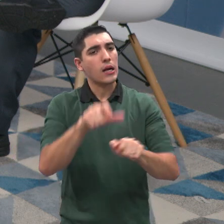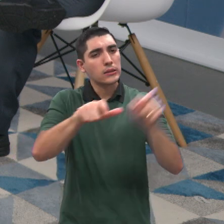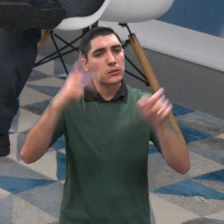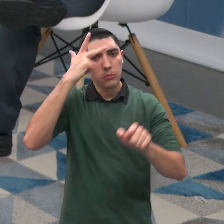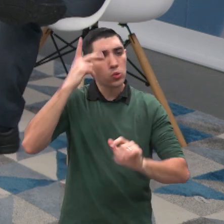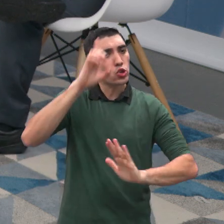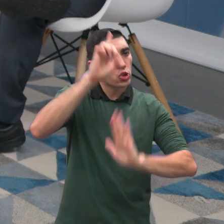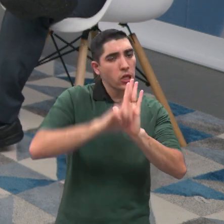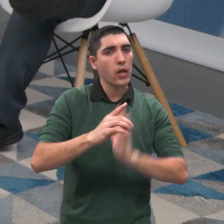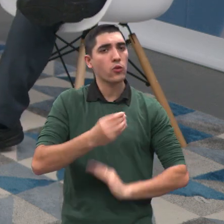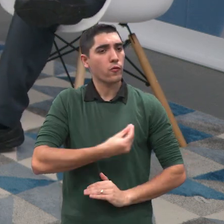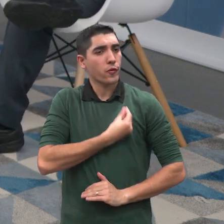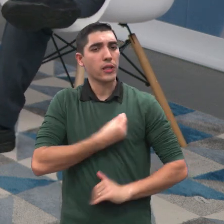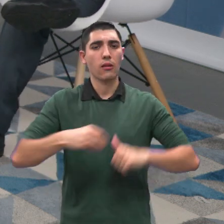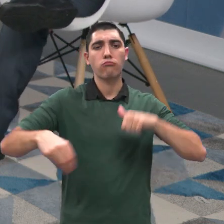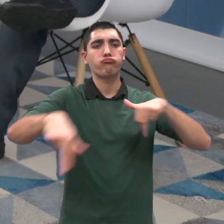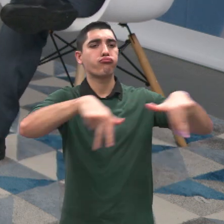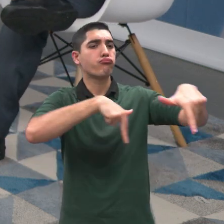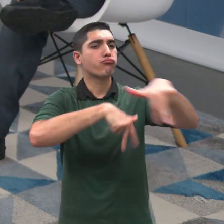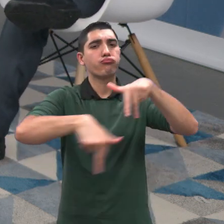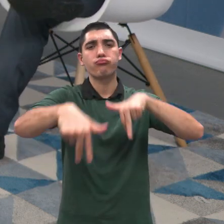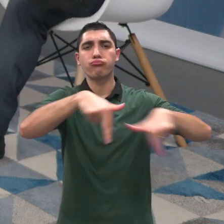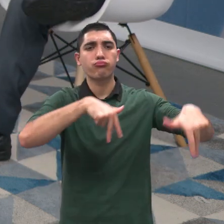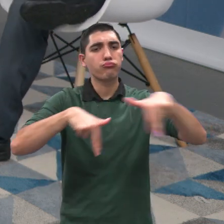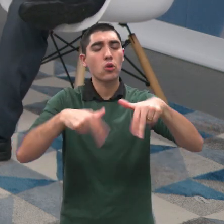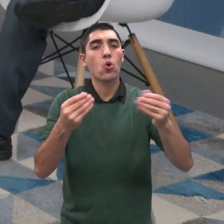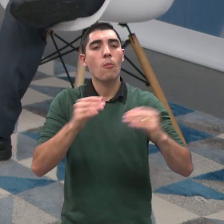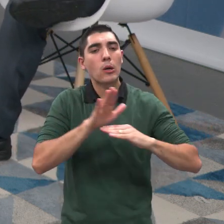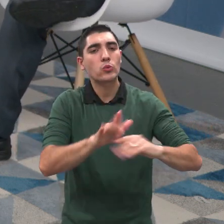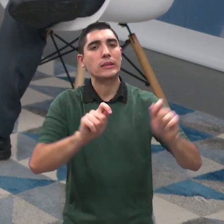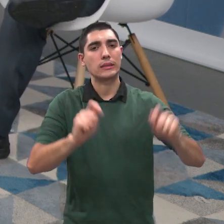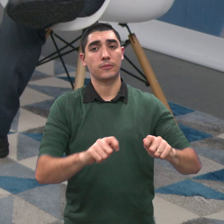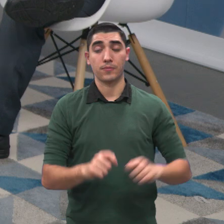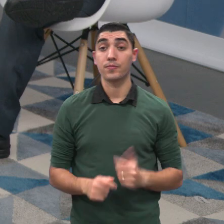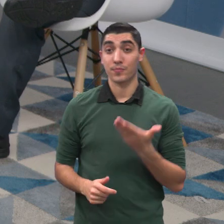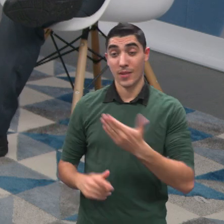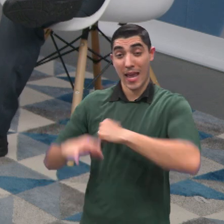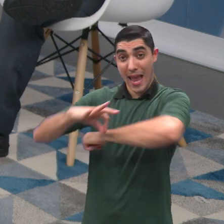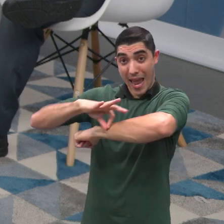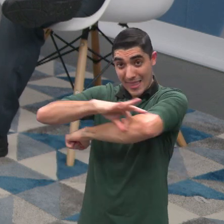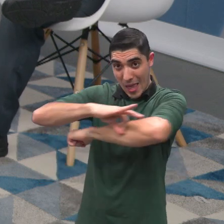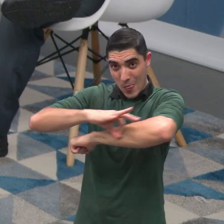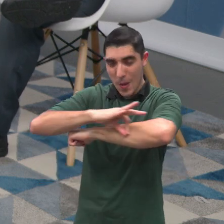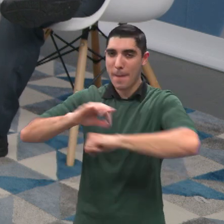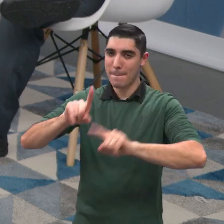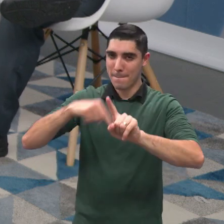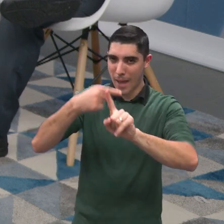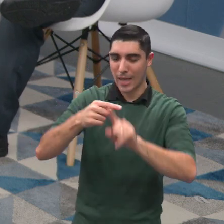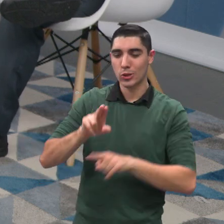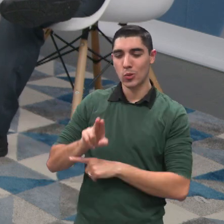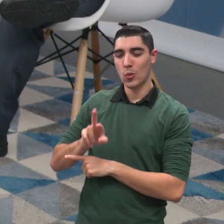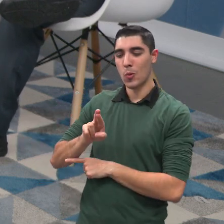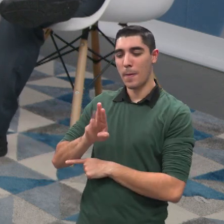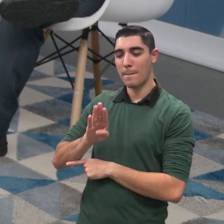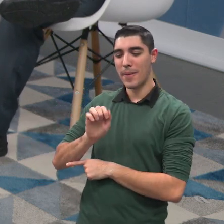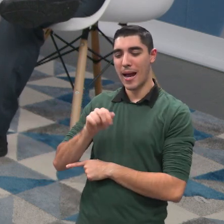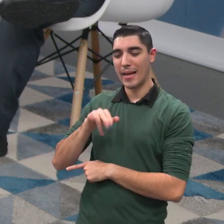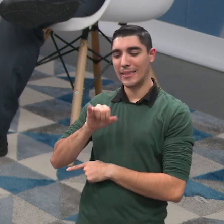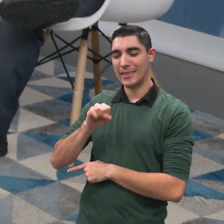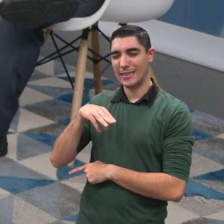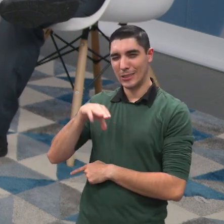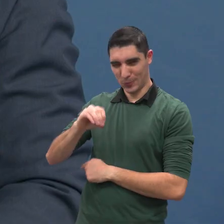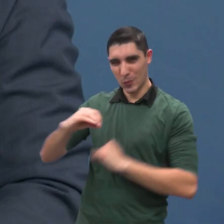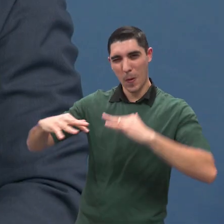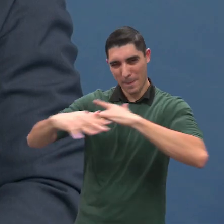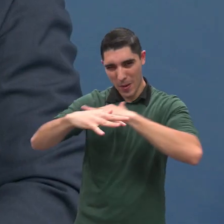pessoas? Bem, arquitetura e urbanismo, né? É porque a pessoa normalmente fala